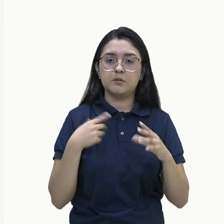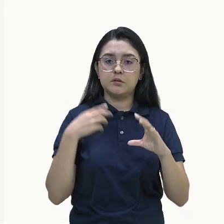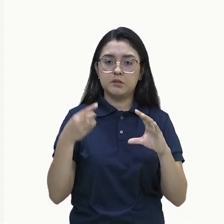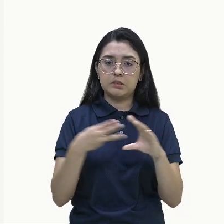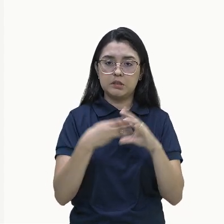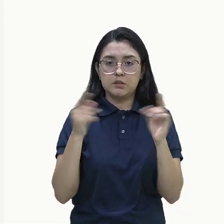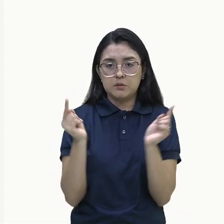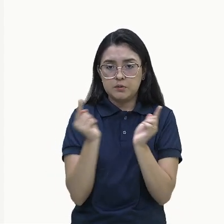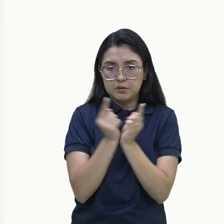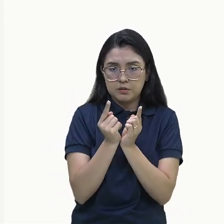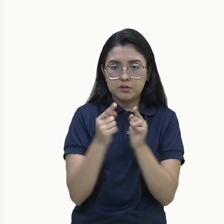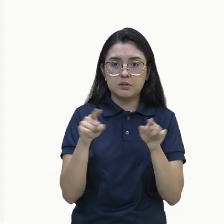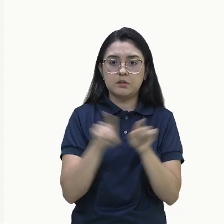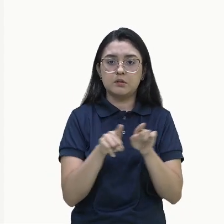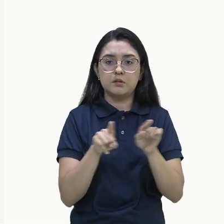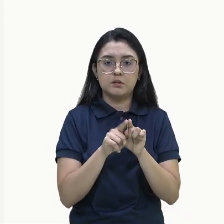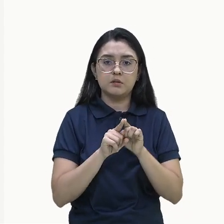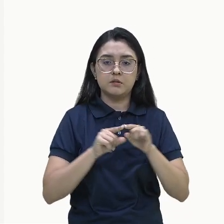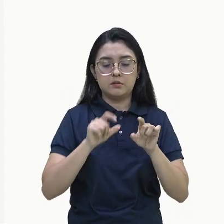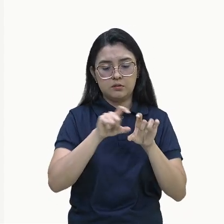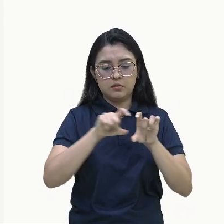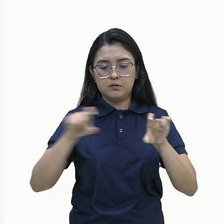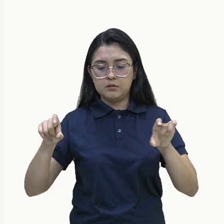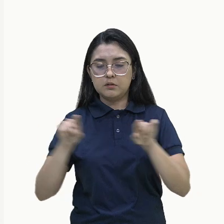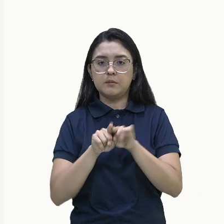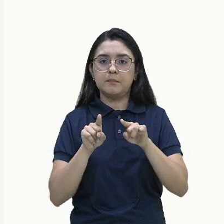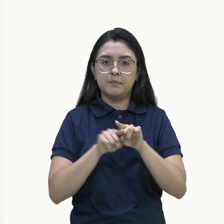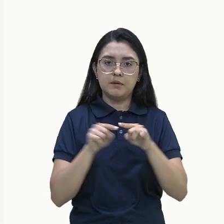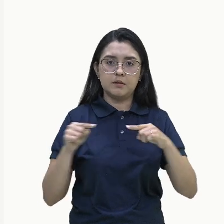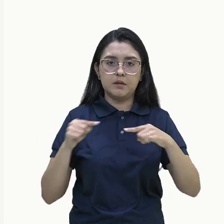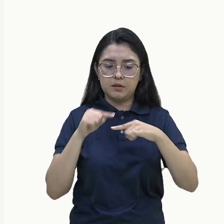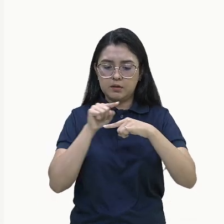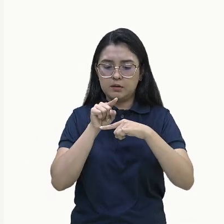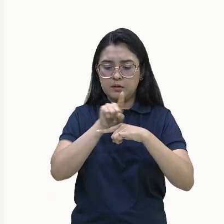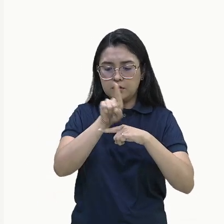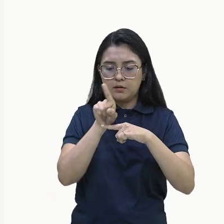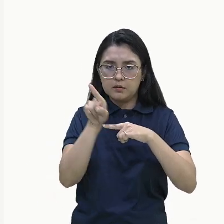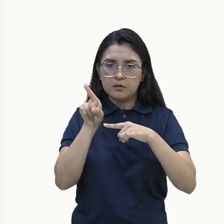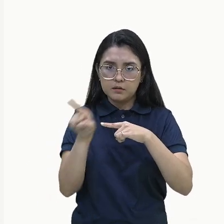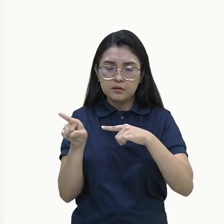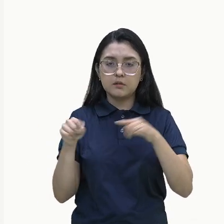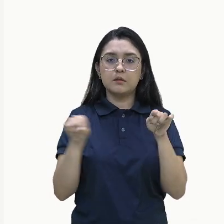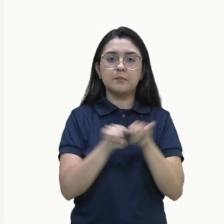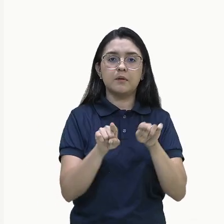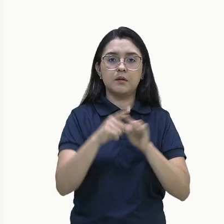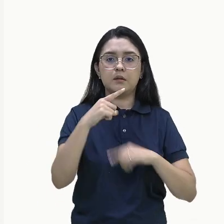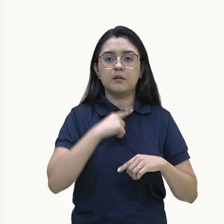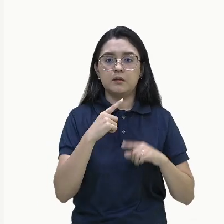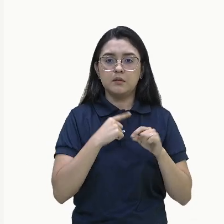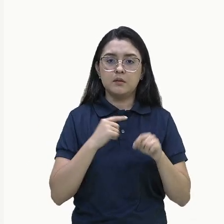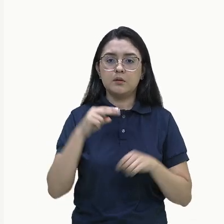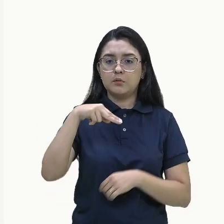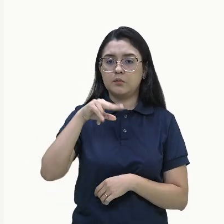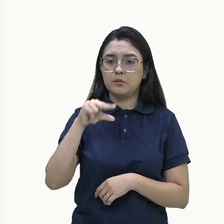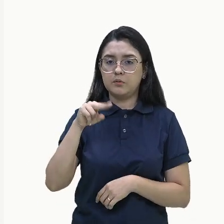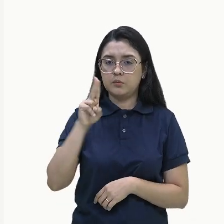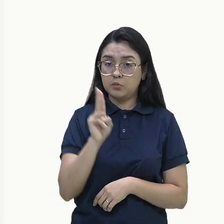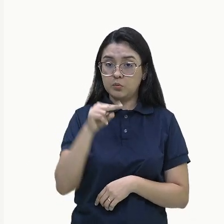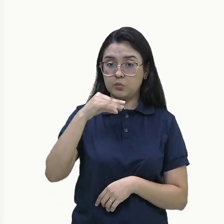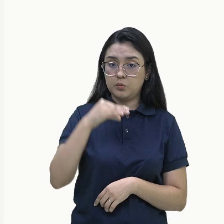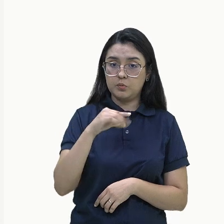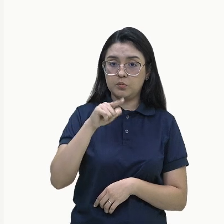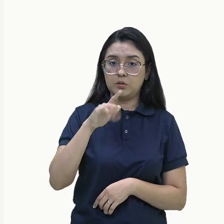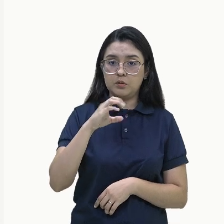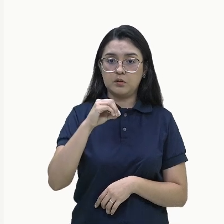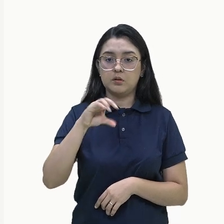curtas, cilíndricas e ramificadas e geralmente possuem um núcleo que está localizado